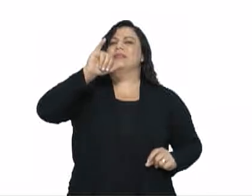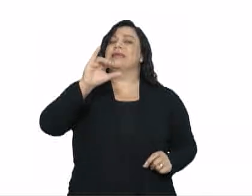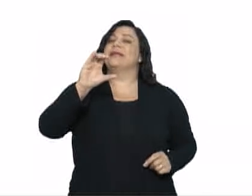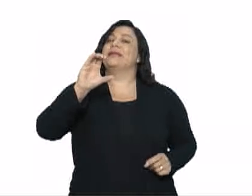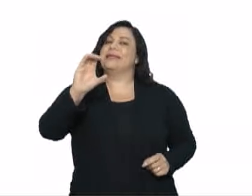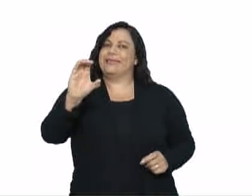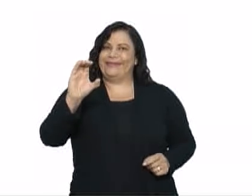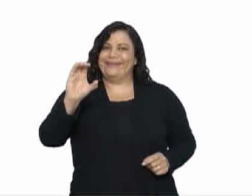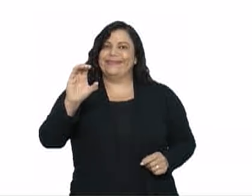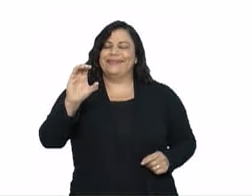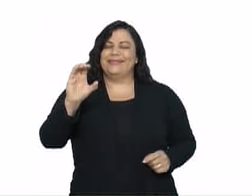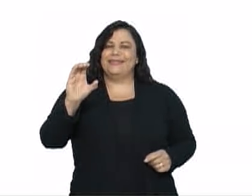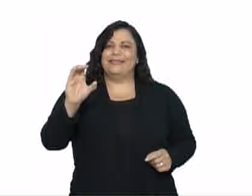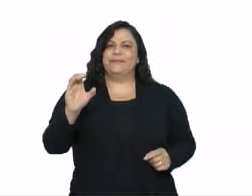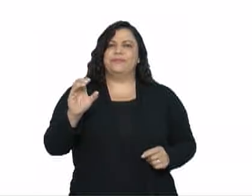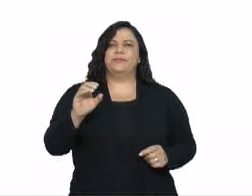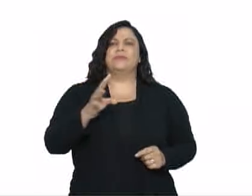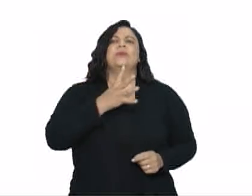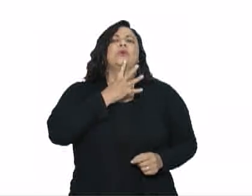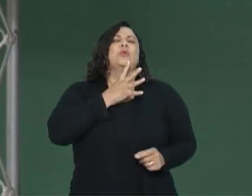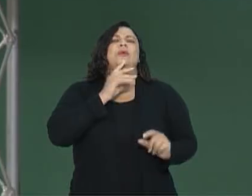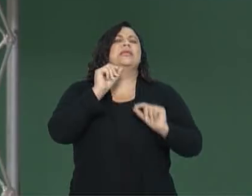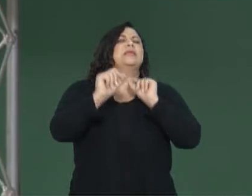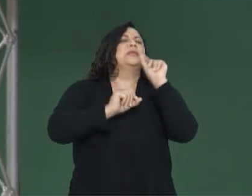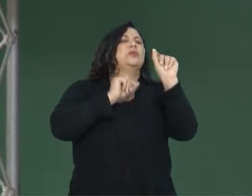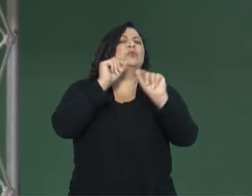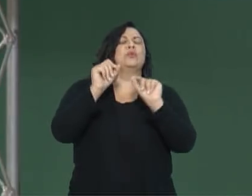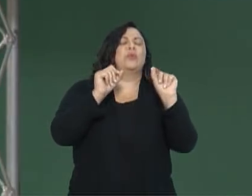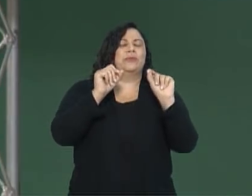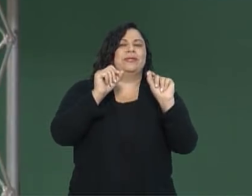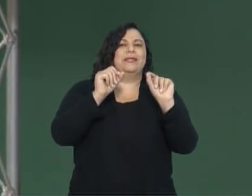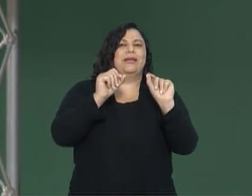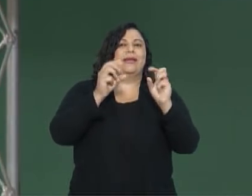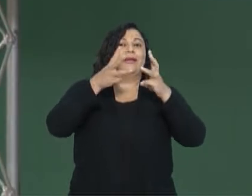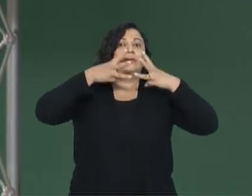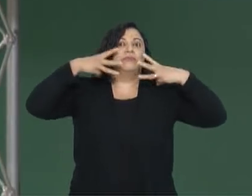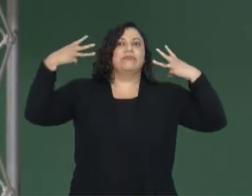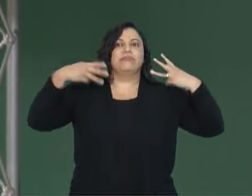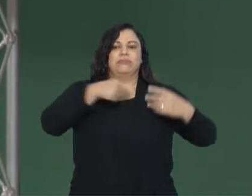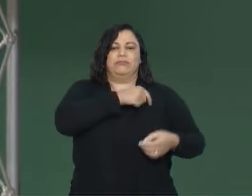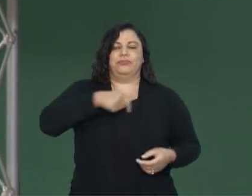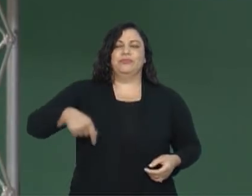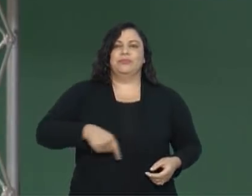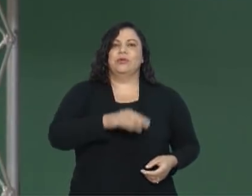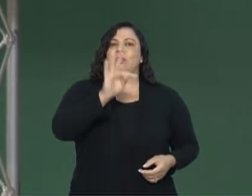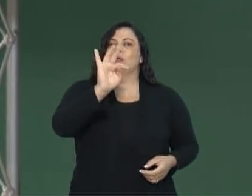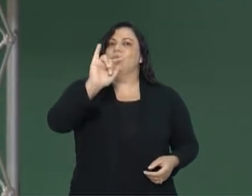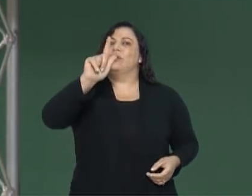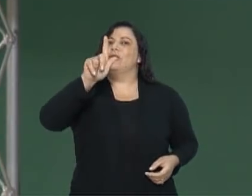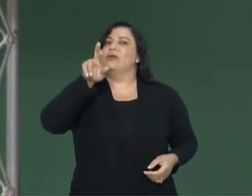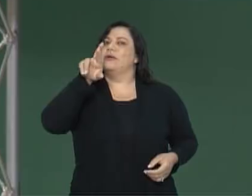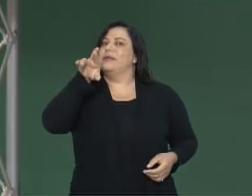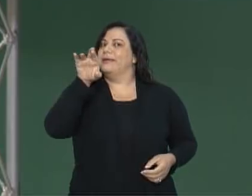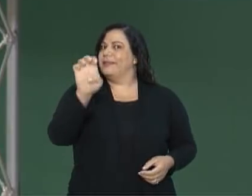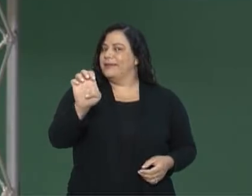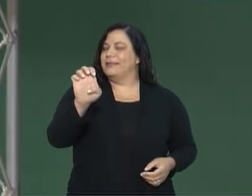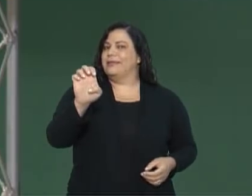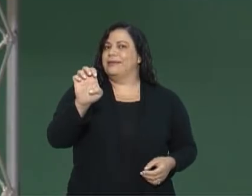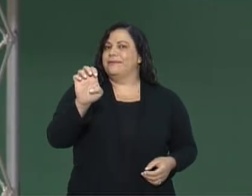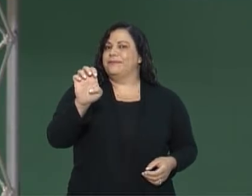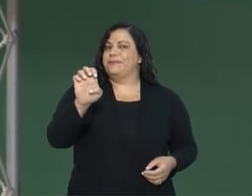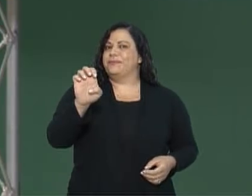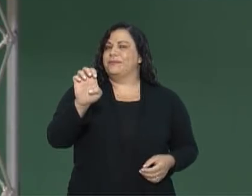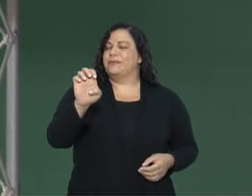Também conhecidos como os tigres asiáticos. Por favor, antes de você pensar nas respostas, se acostume com o